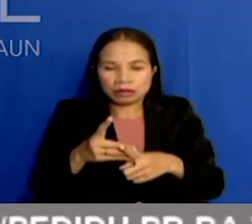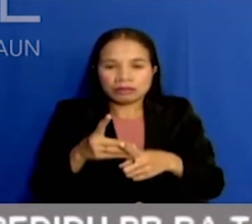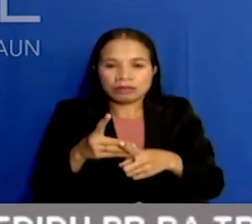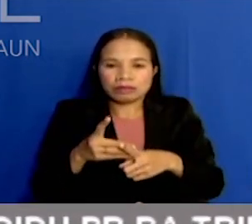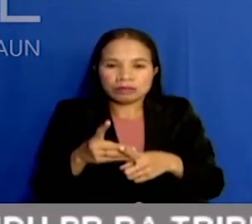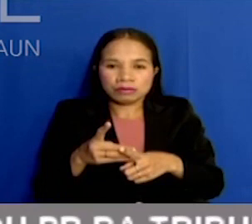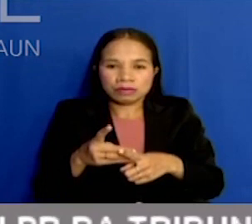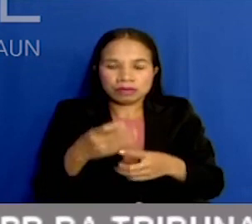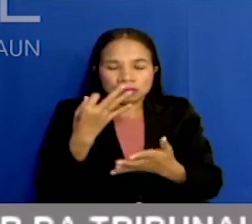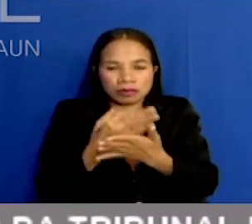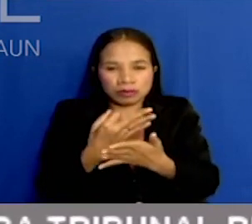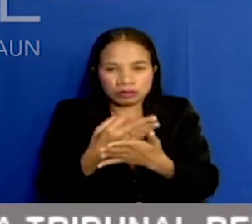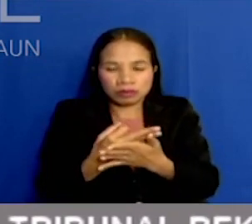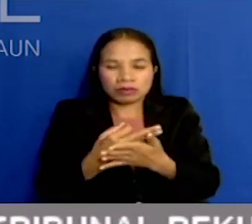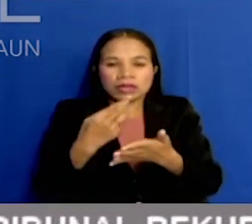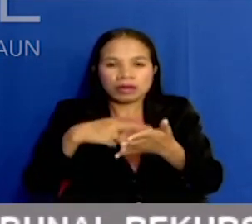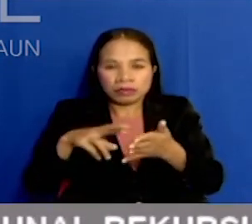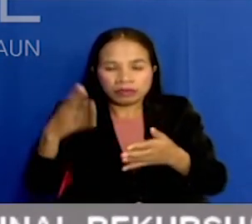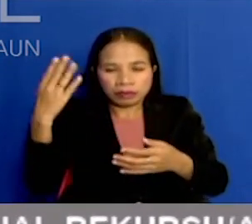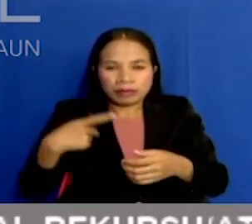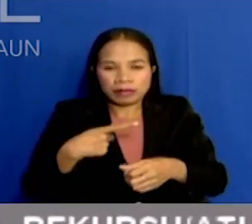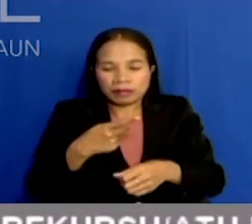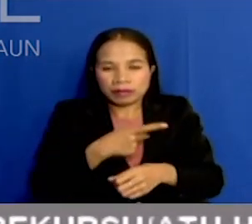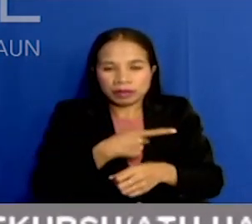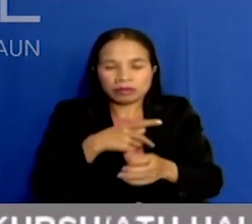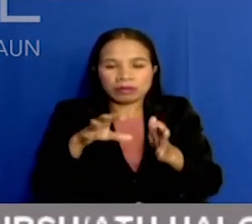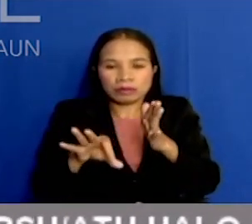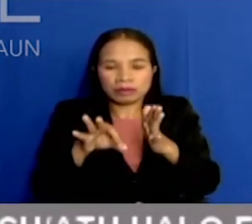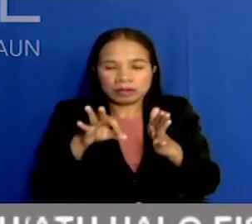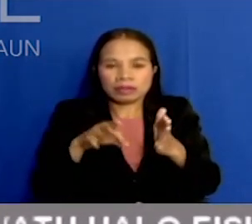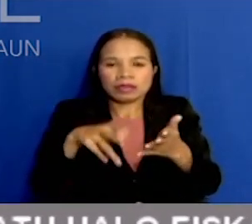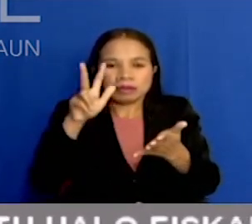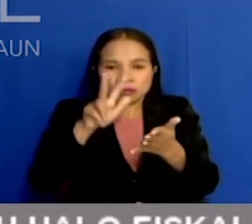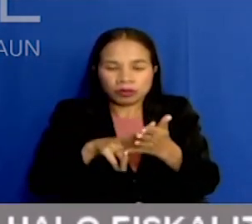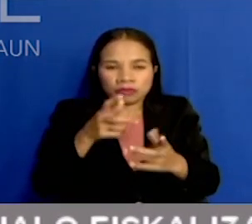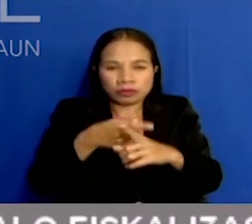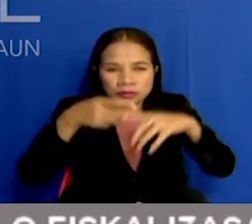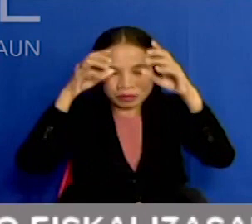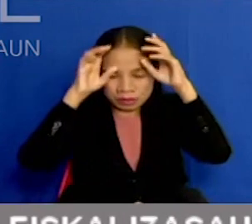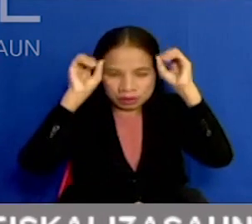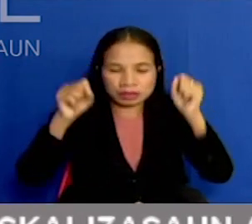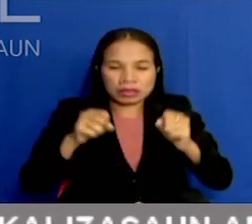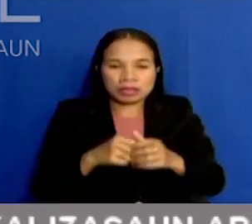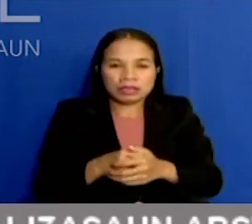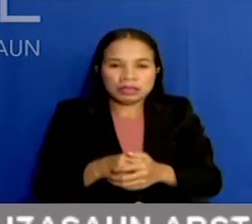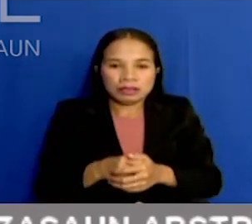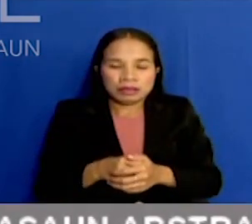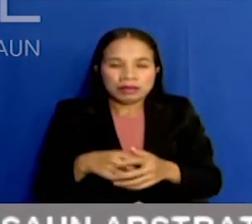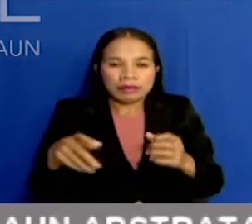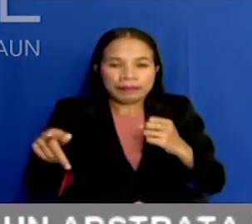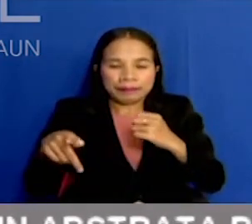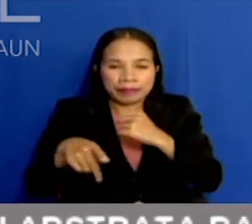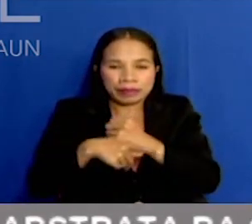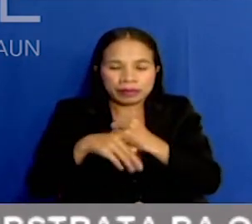Masa mitra direktivo nebe maka aprova ya parlemen tu depois kita promosa ngusi kita nia presiden di sasan. Entretanto, bancada oposição